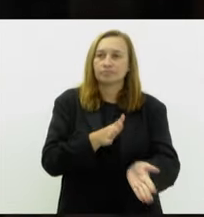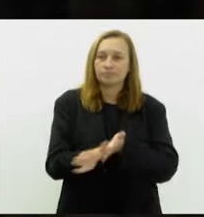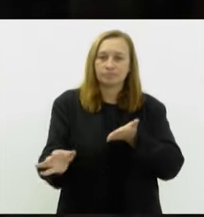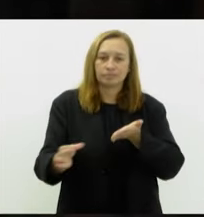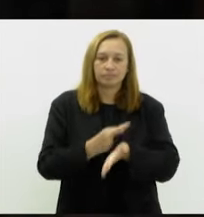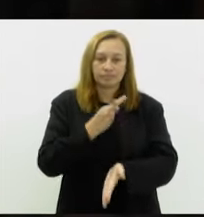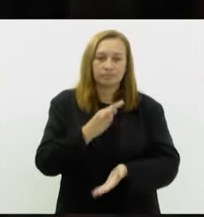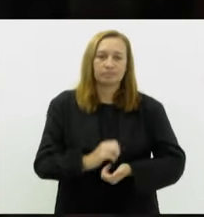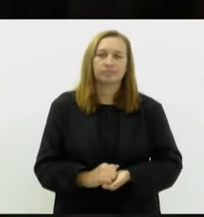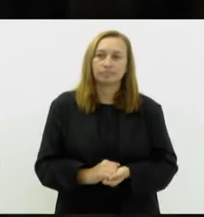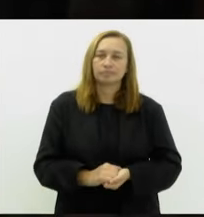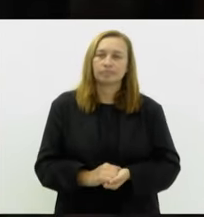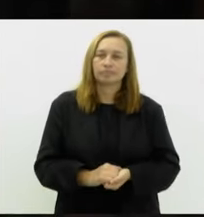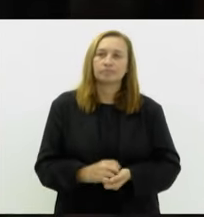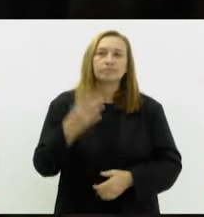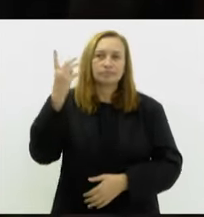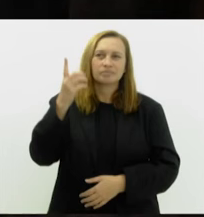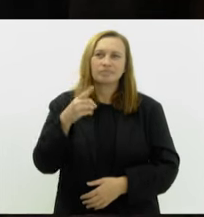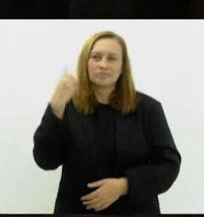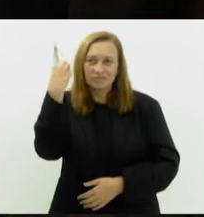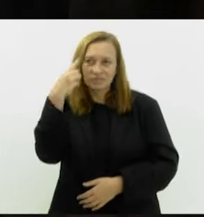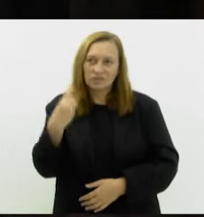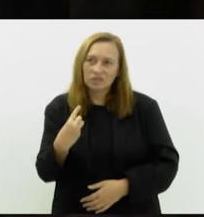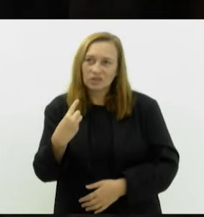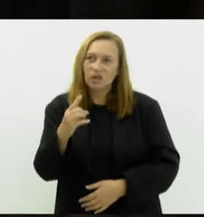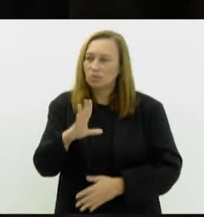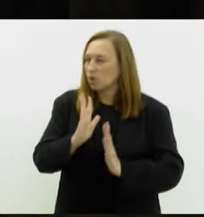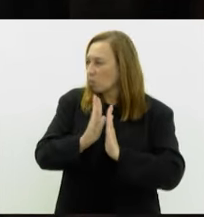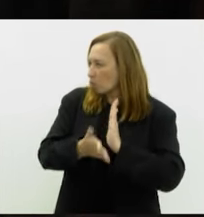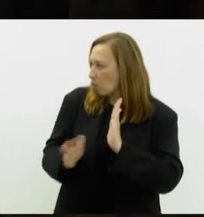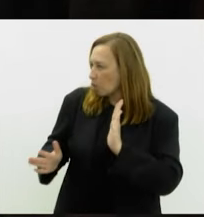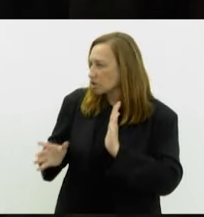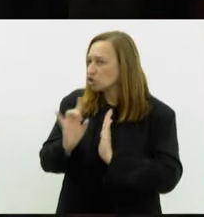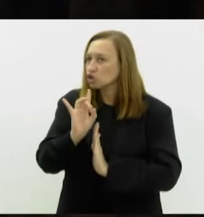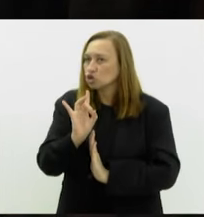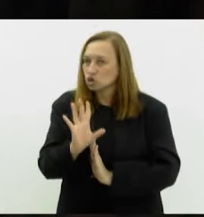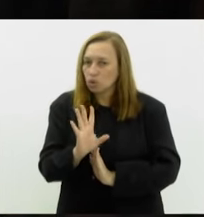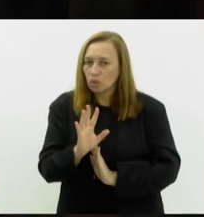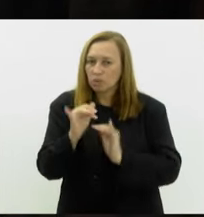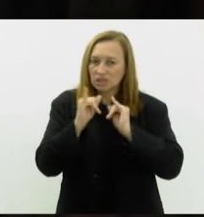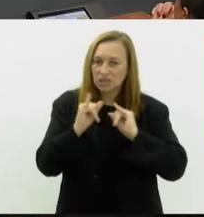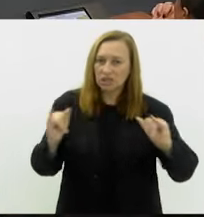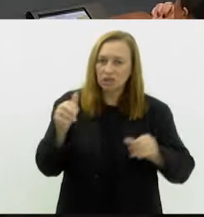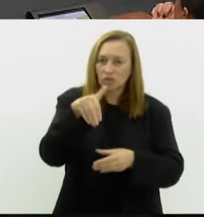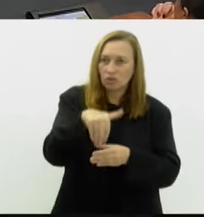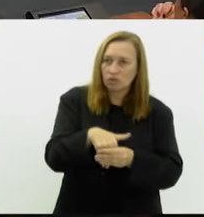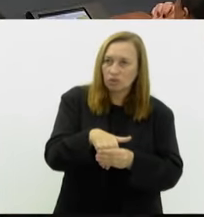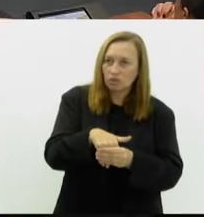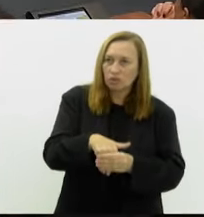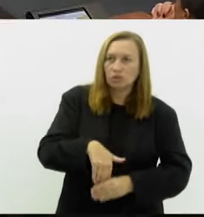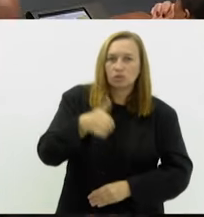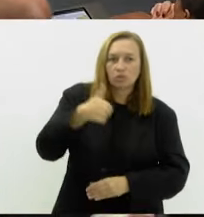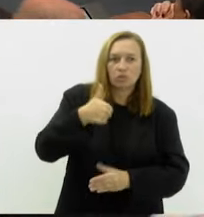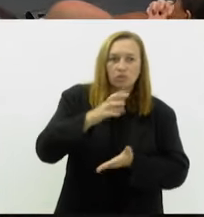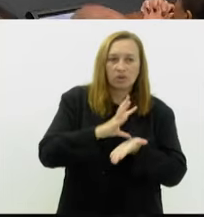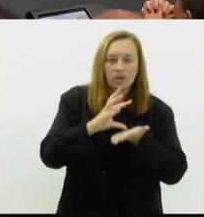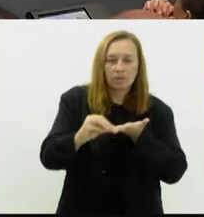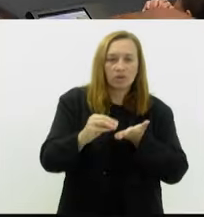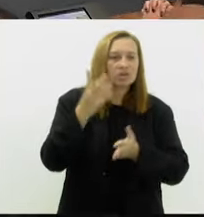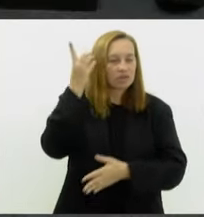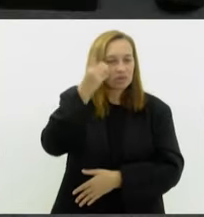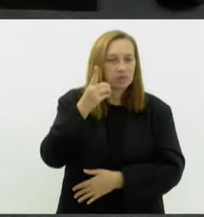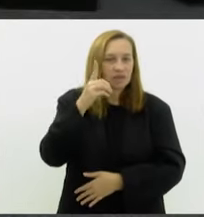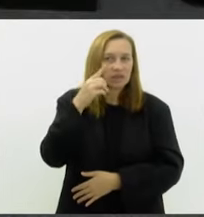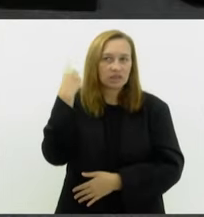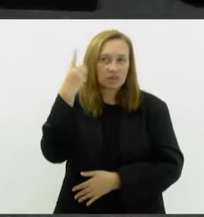promulgação. Deputada Dani. Pela ordem, só para declarar o voto no primeiro da pauta da deputada